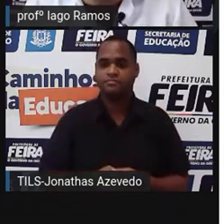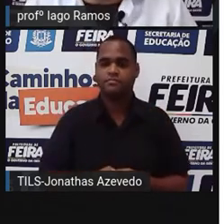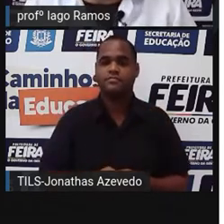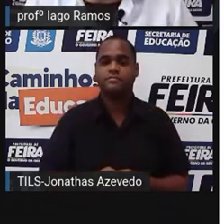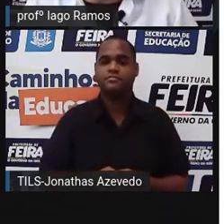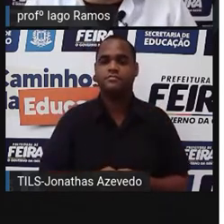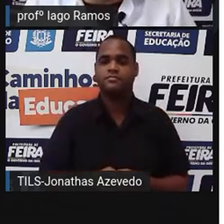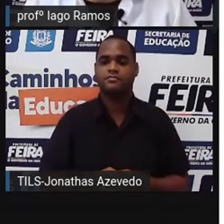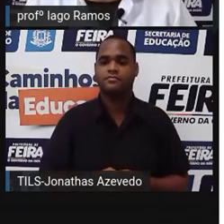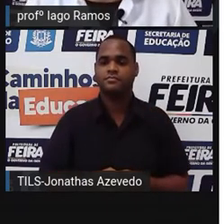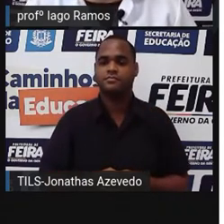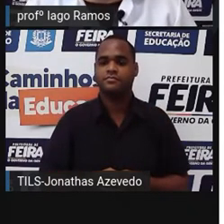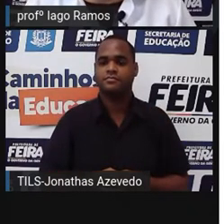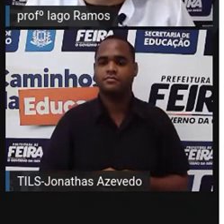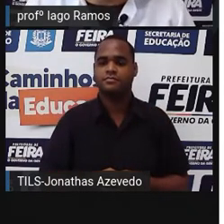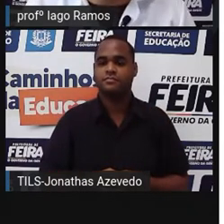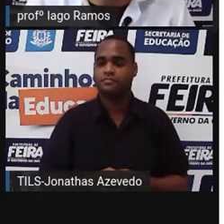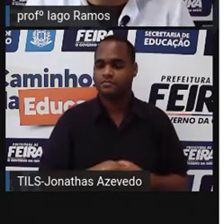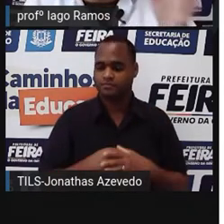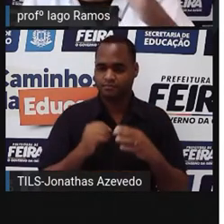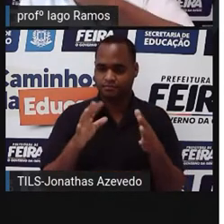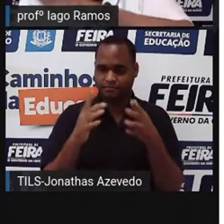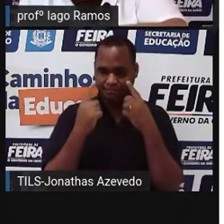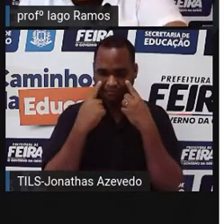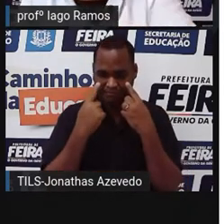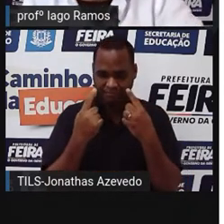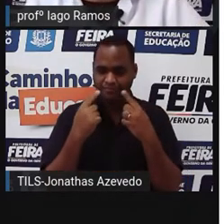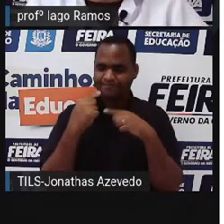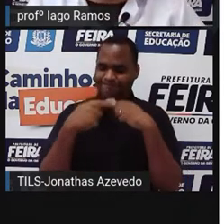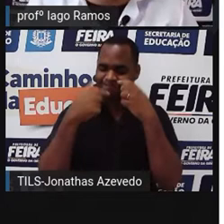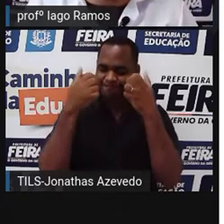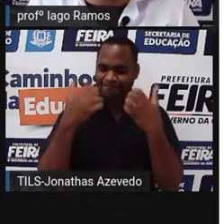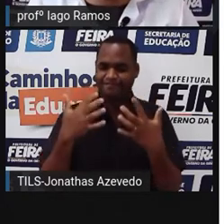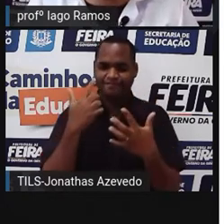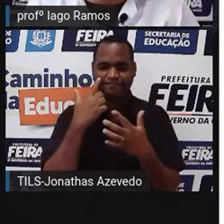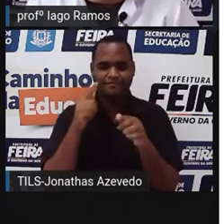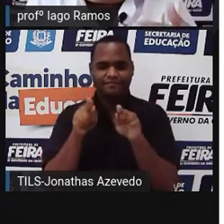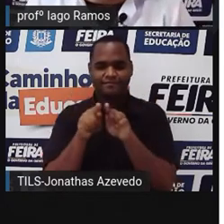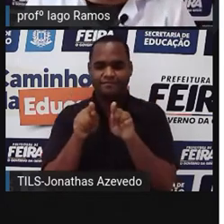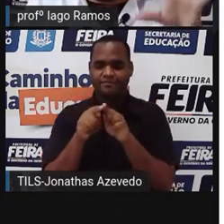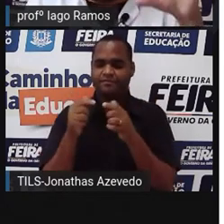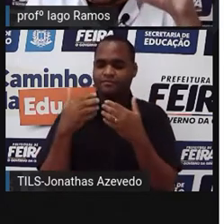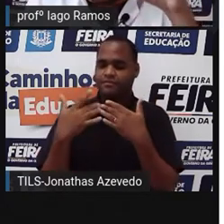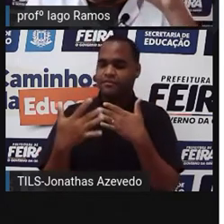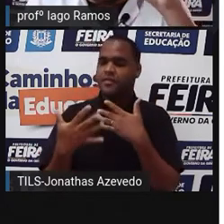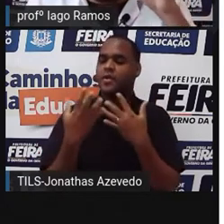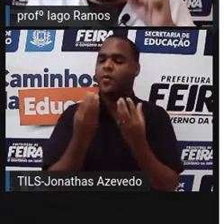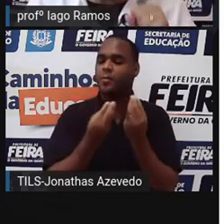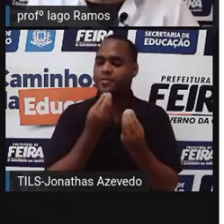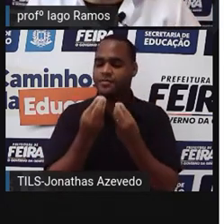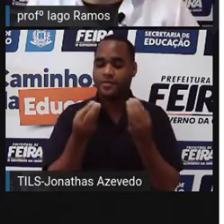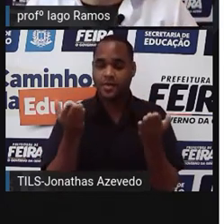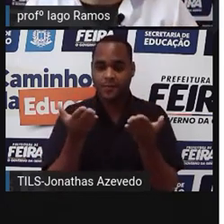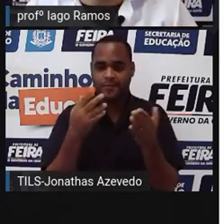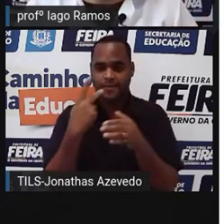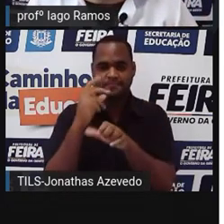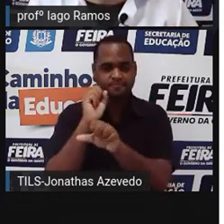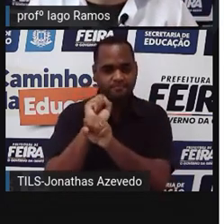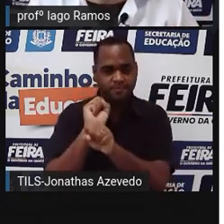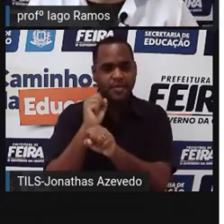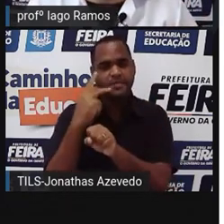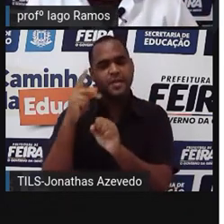Bom, a gente vai ver isso, só que um pouco mais à frente na nossa aula, porque agora eu quero que a gente pause um pouquinho e